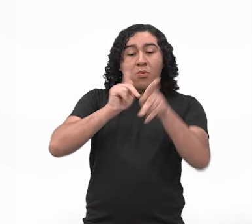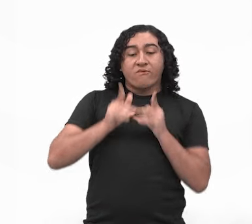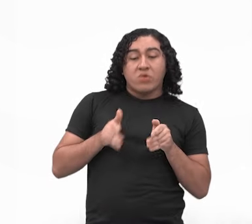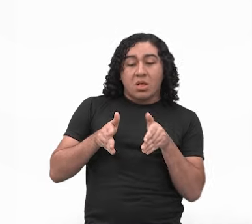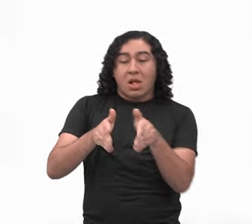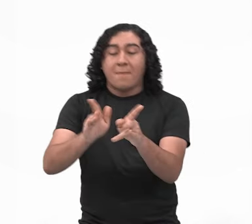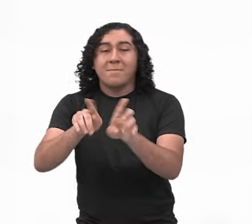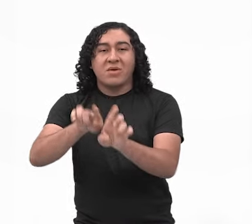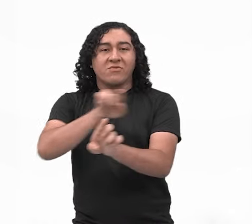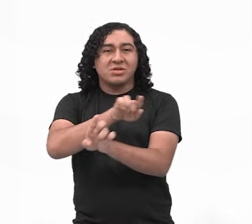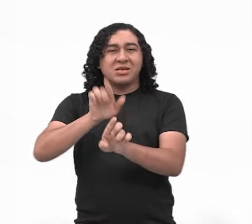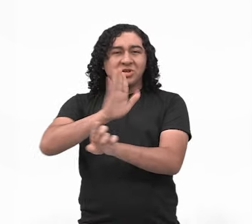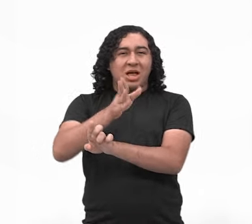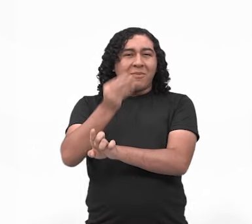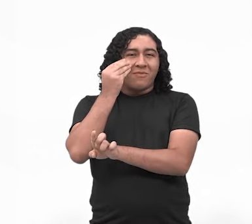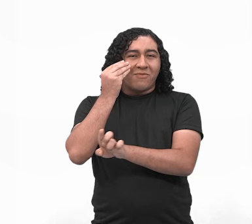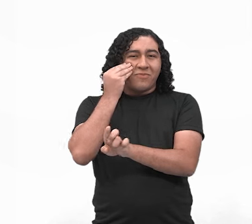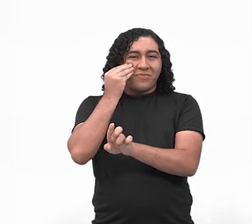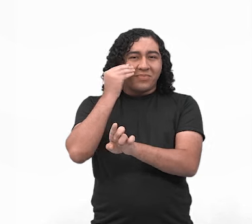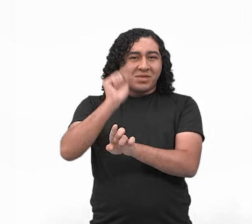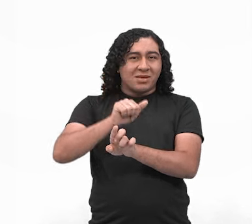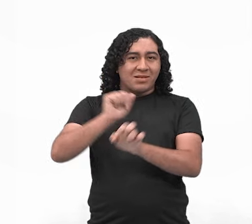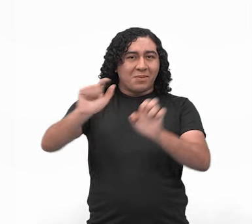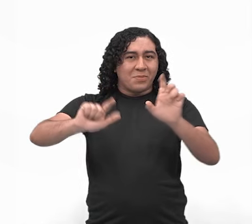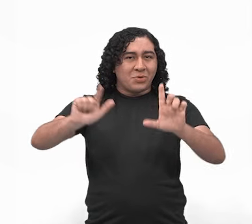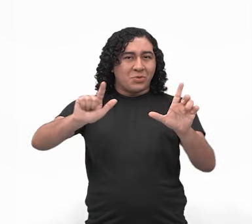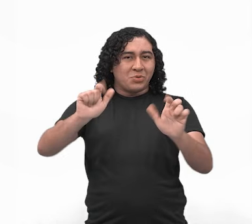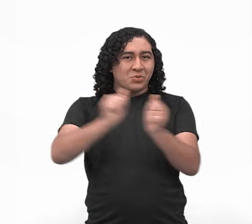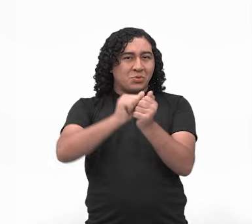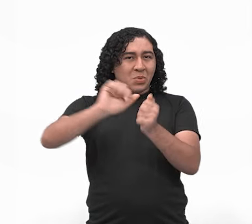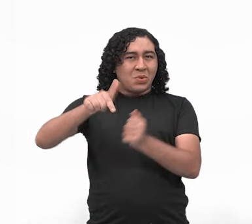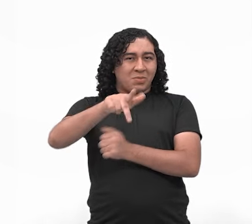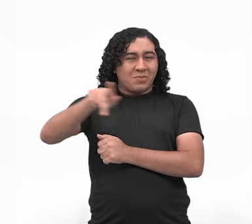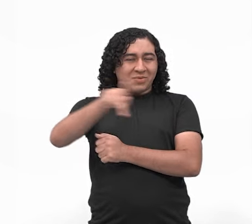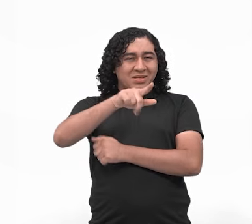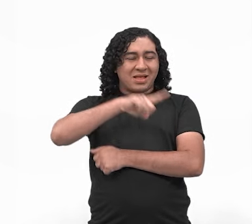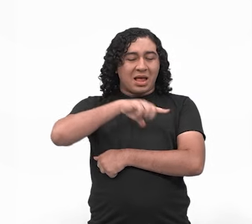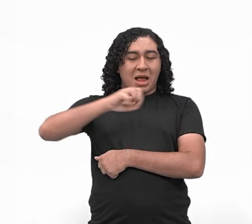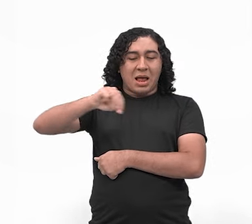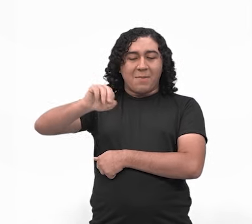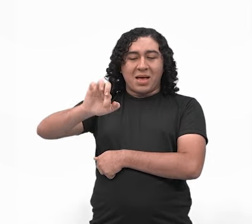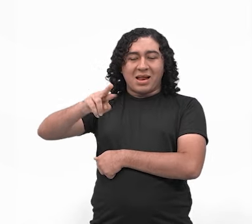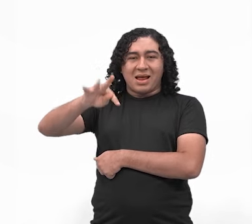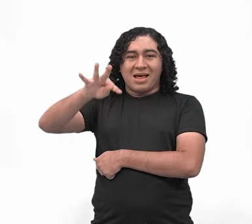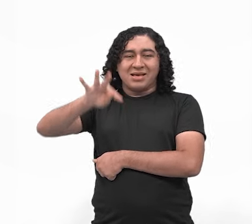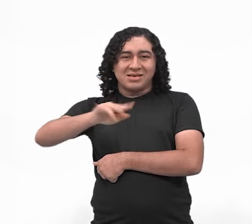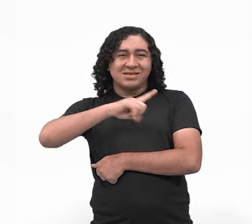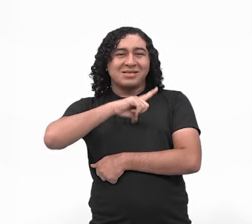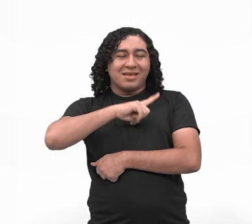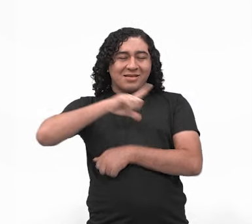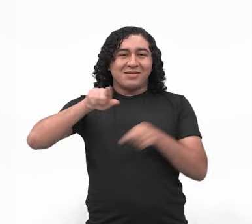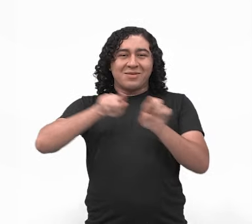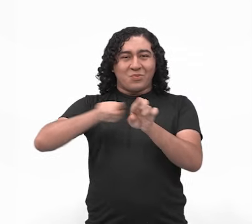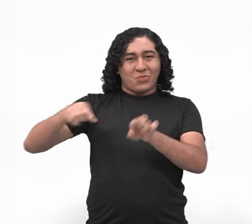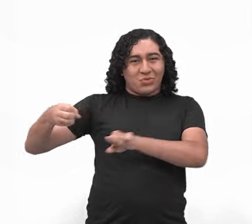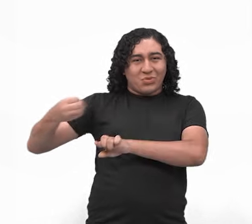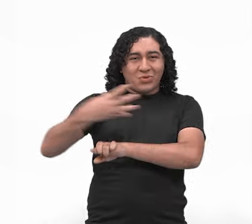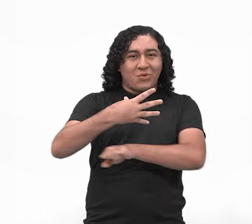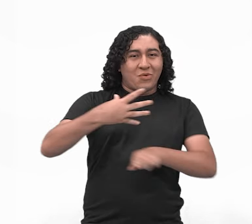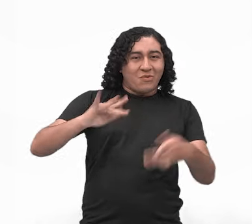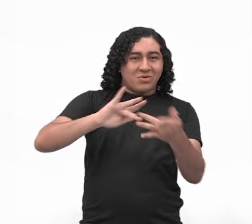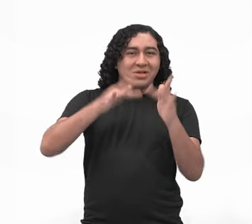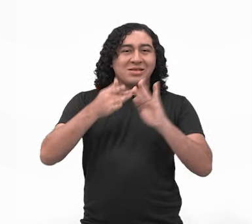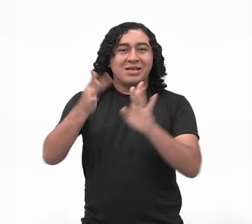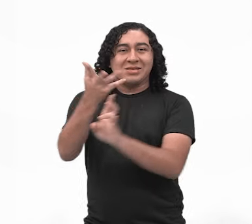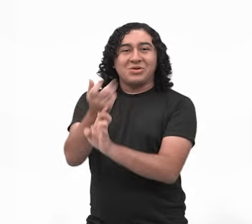com a professora Gabriela, então eu trago a Morte de Marat, que é uma obra neoclassicista, mas que também pode ser representando o